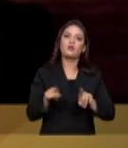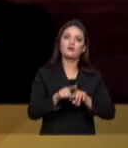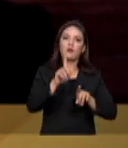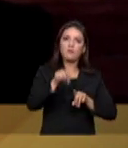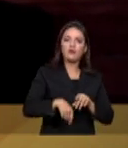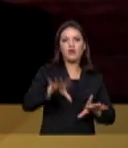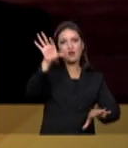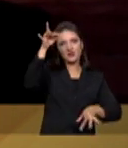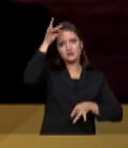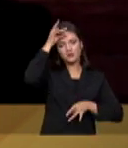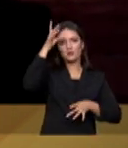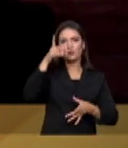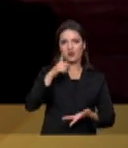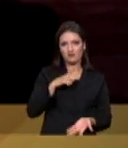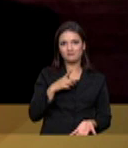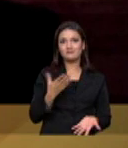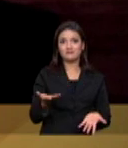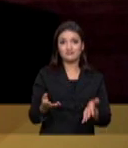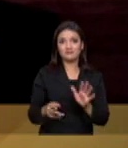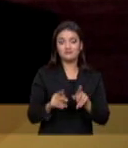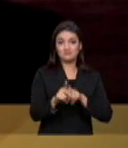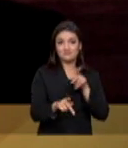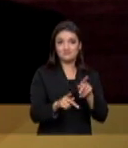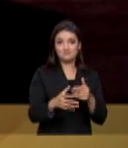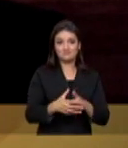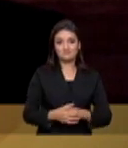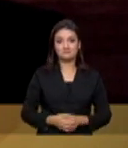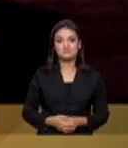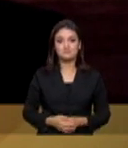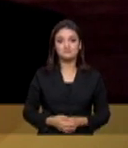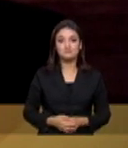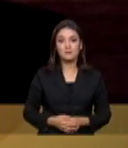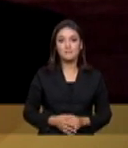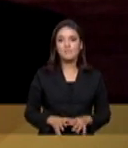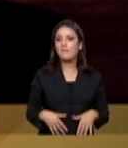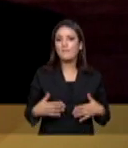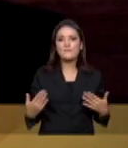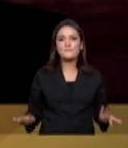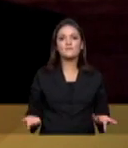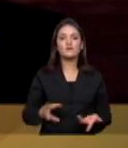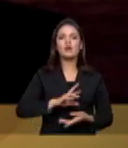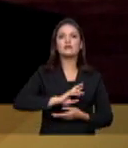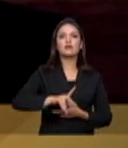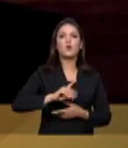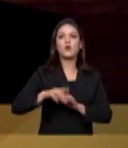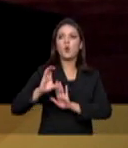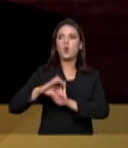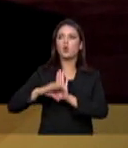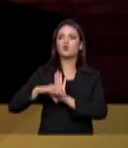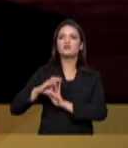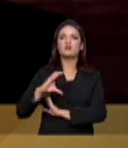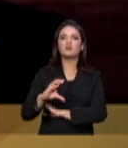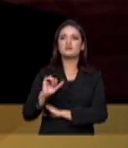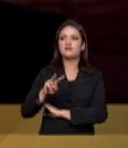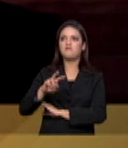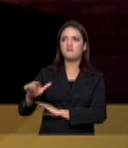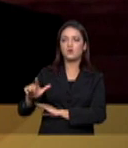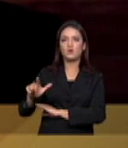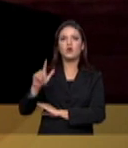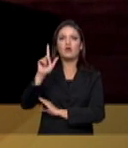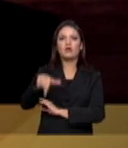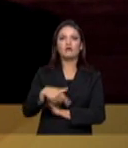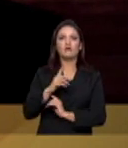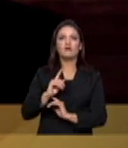comunidade se desenvolve portanto não é o conceito civil que deve enviar a